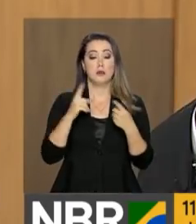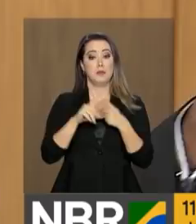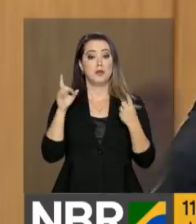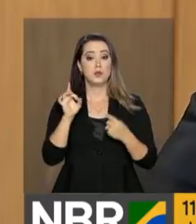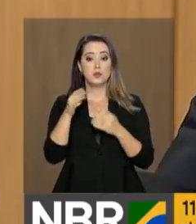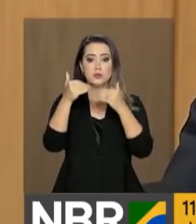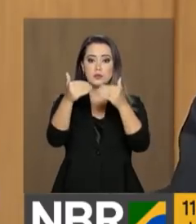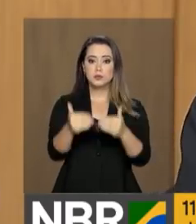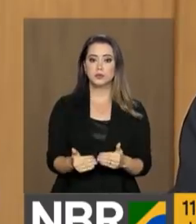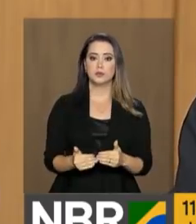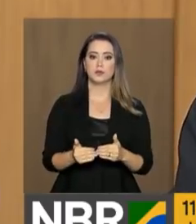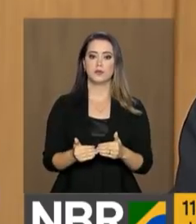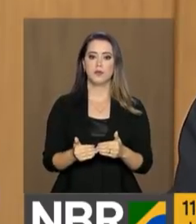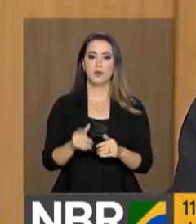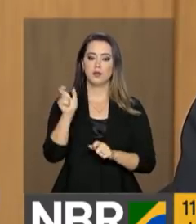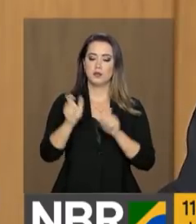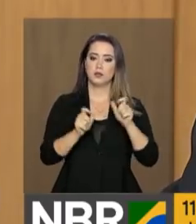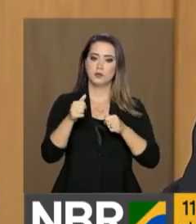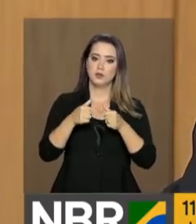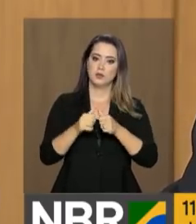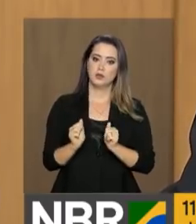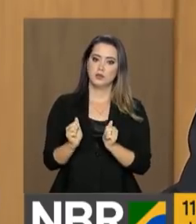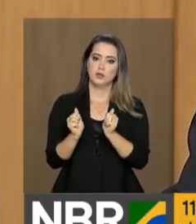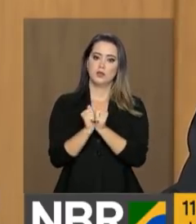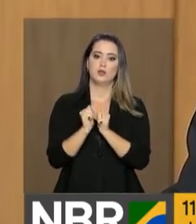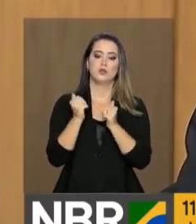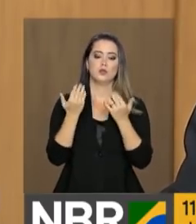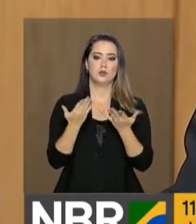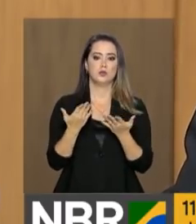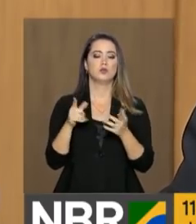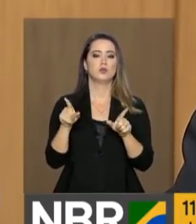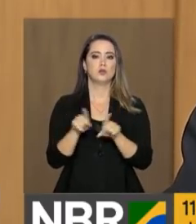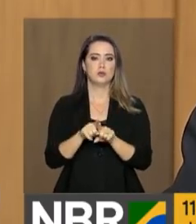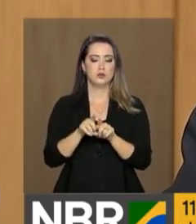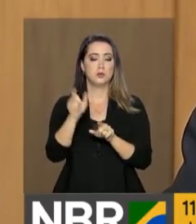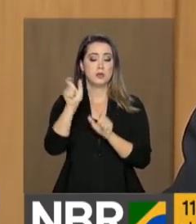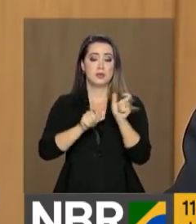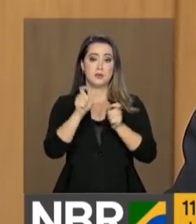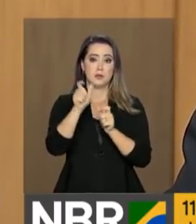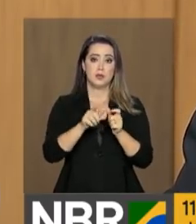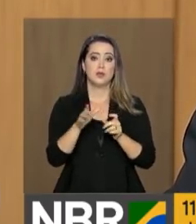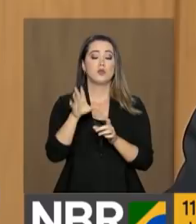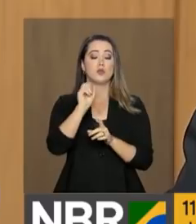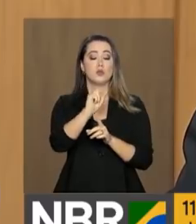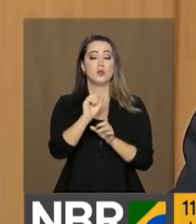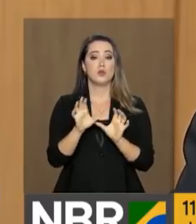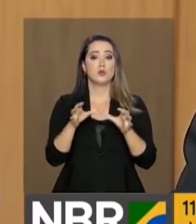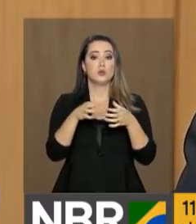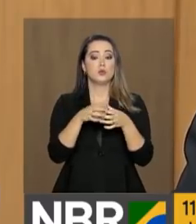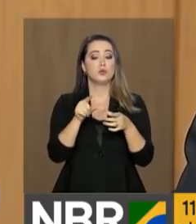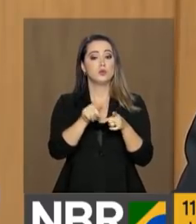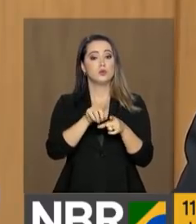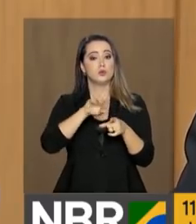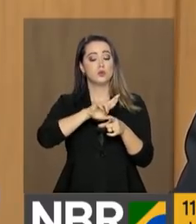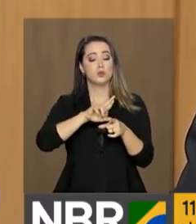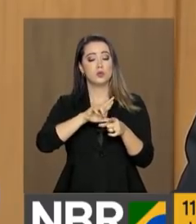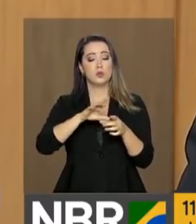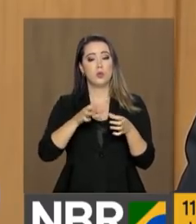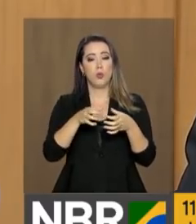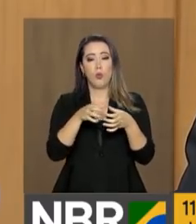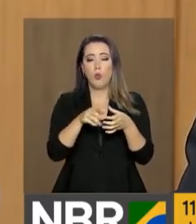só pela presença daqueles que estão aqui inclusive o presidente da assembléia legislativa do piauí o themis utilizá